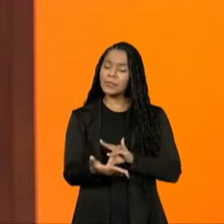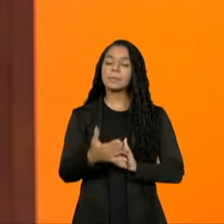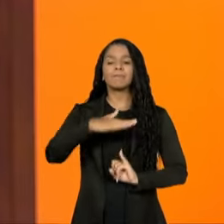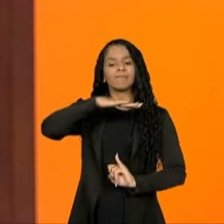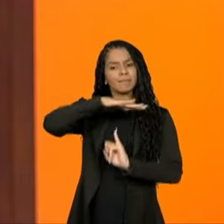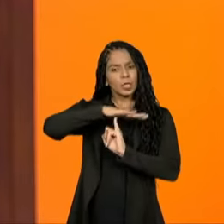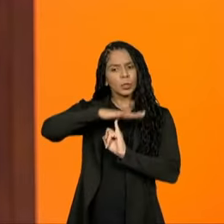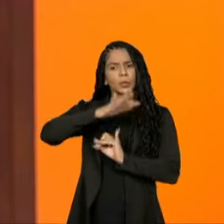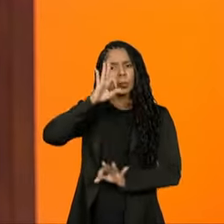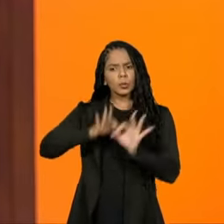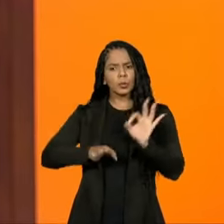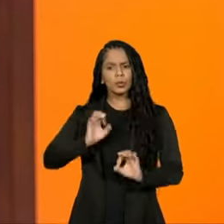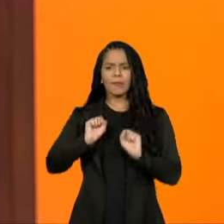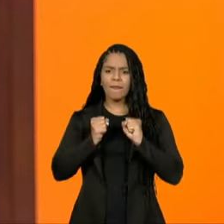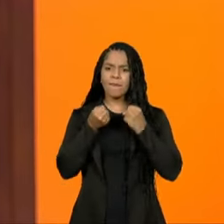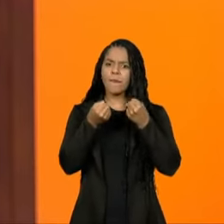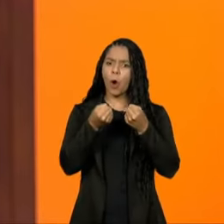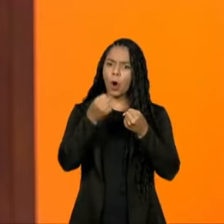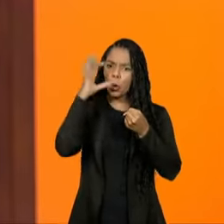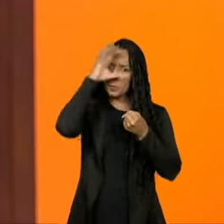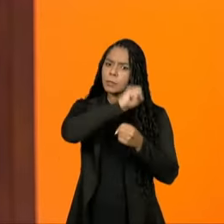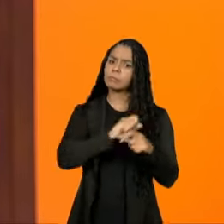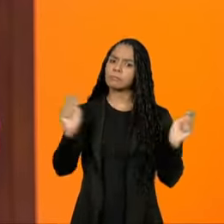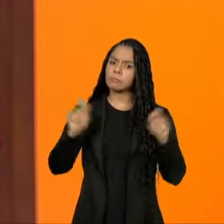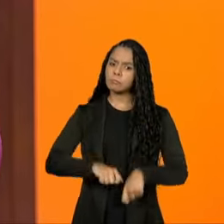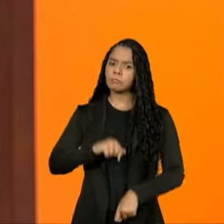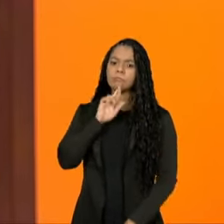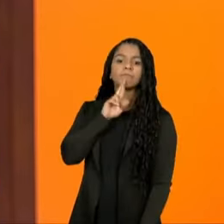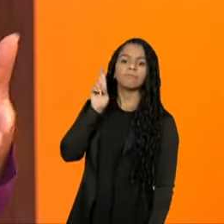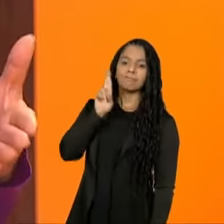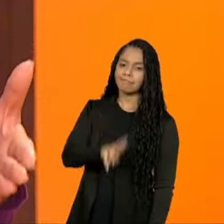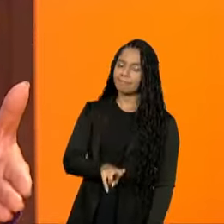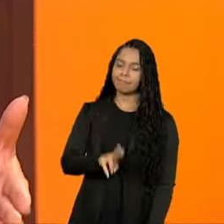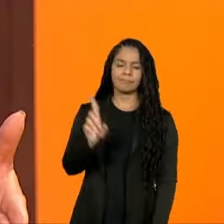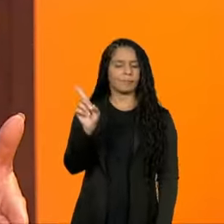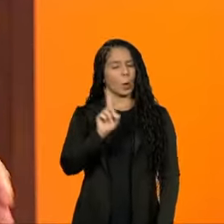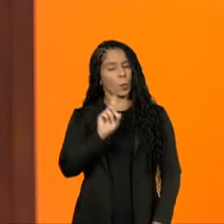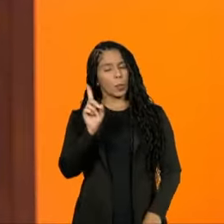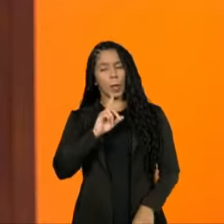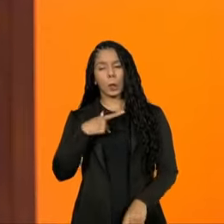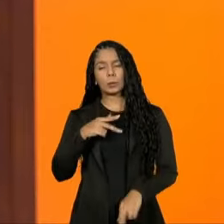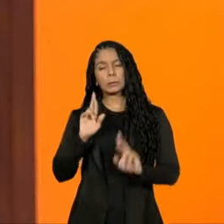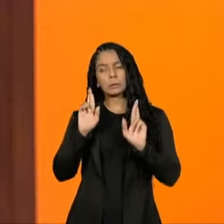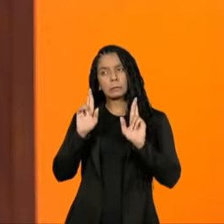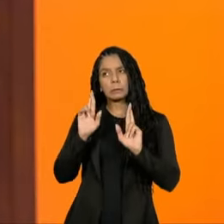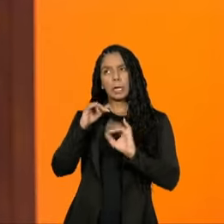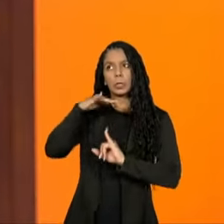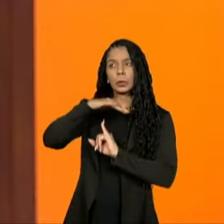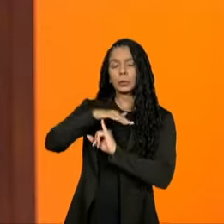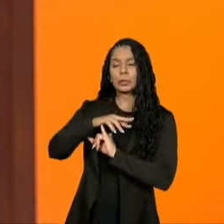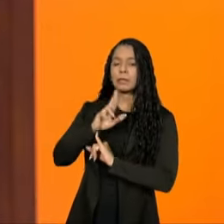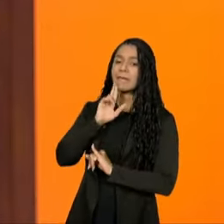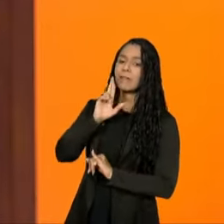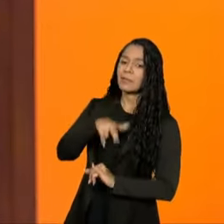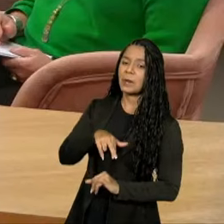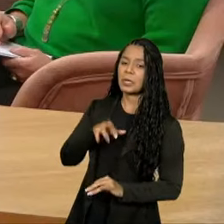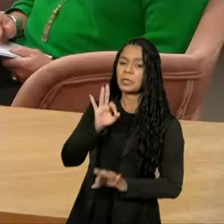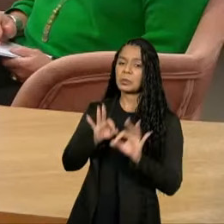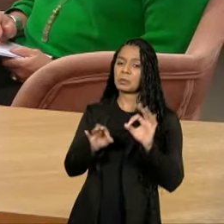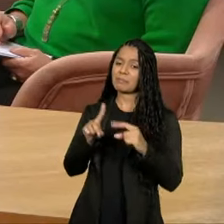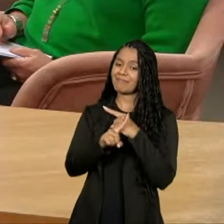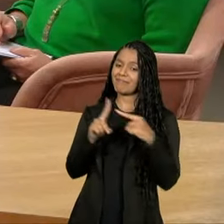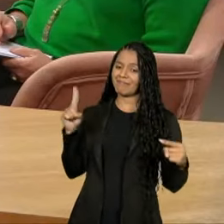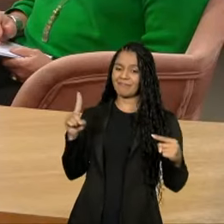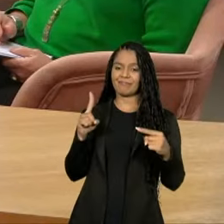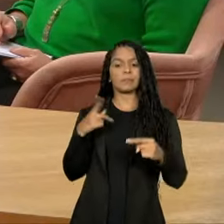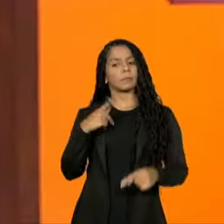e se compreendidas, podem dar resposta. Então, não esperem das instituições uma resposta de justiçamento, que ela não